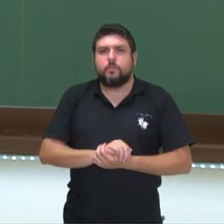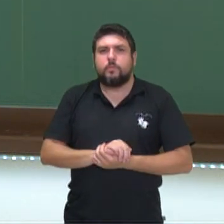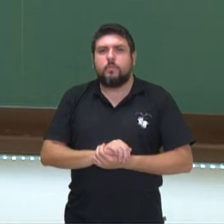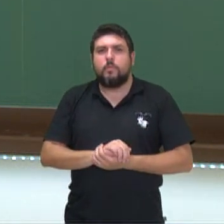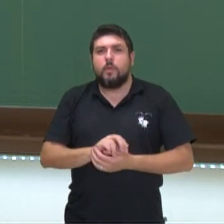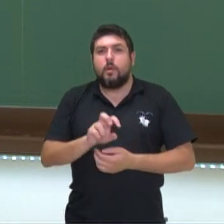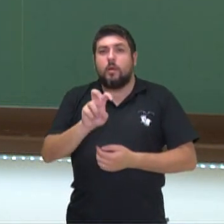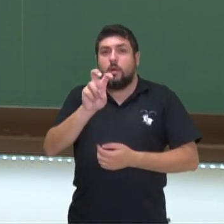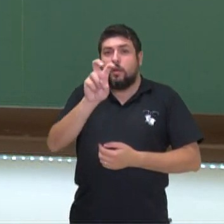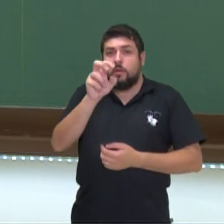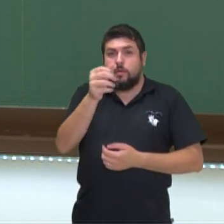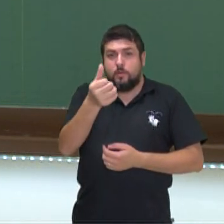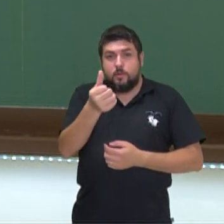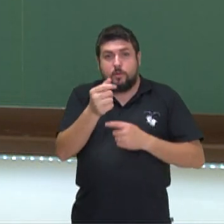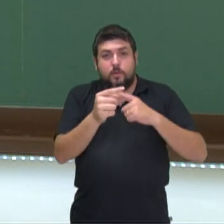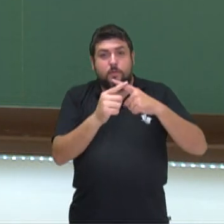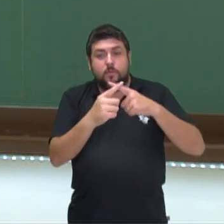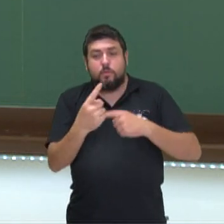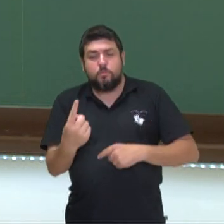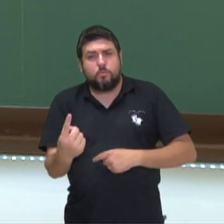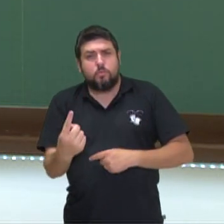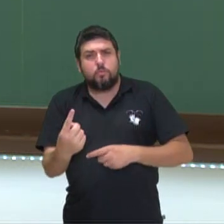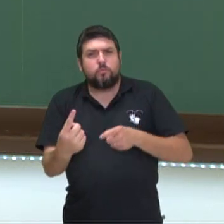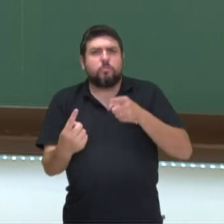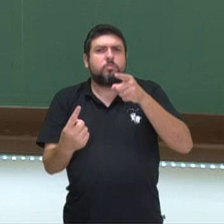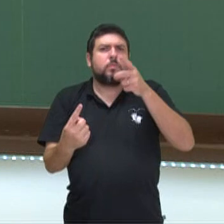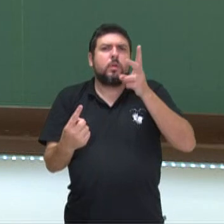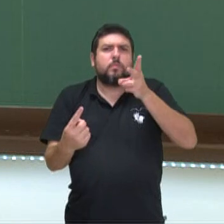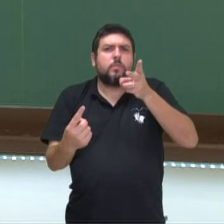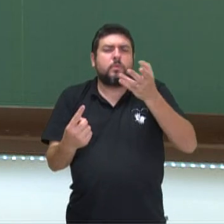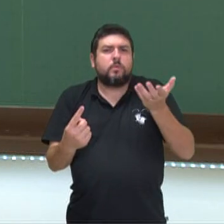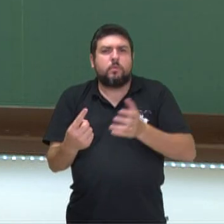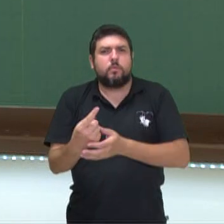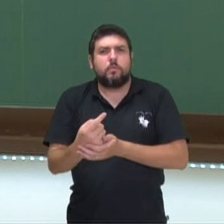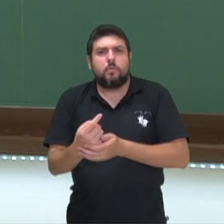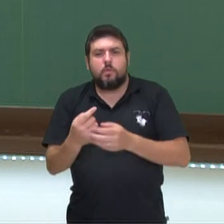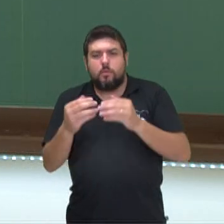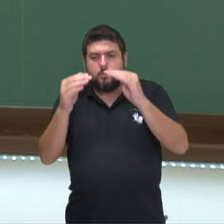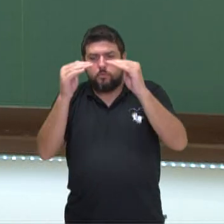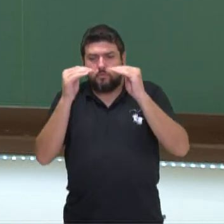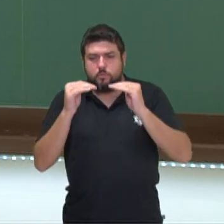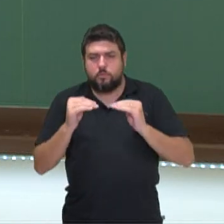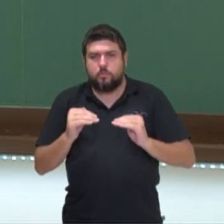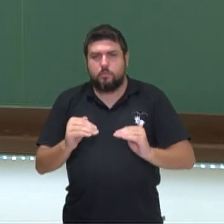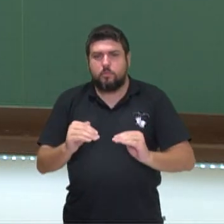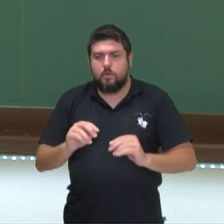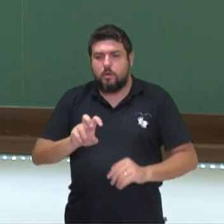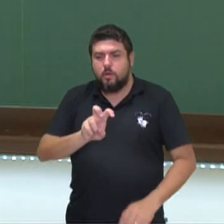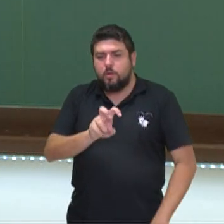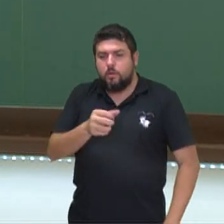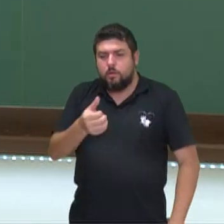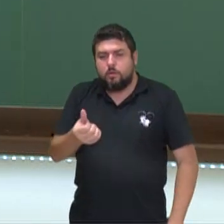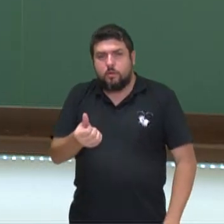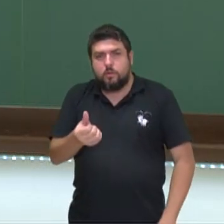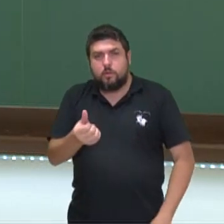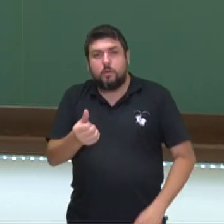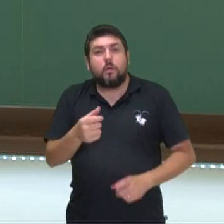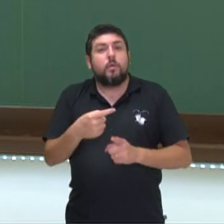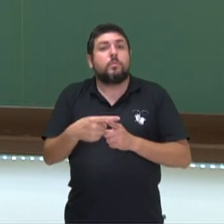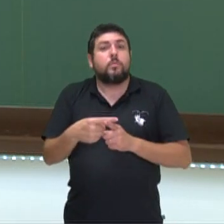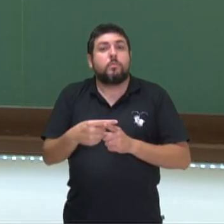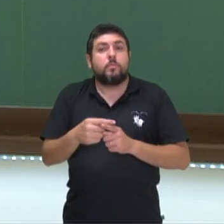número multiplicado por 1 vai ser ele mesmo. Então, vai ficar mais 56, porque eu estou multiplicando 2